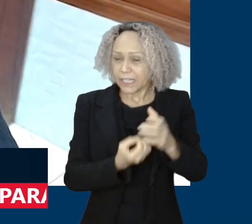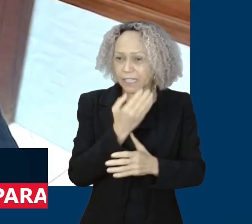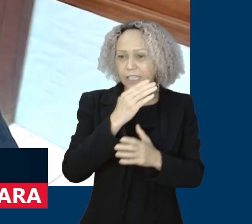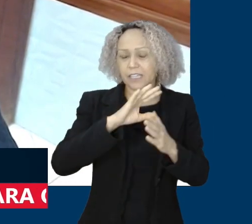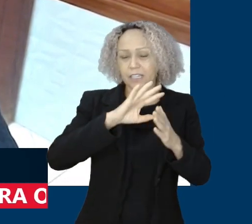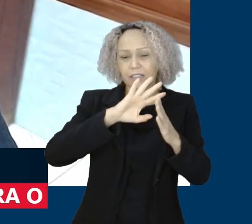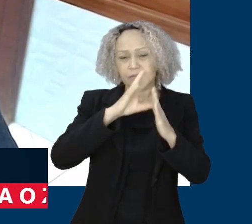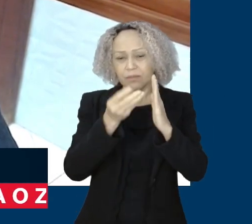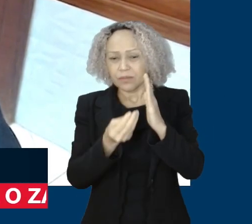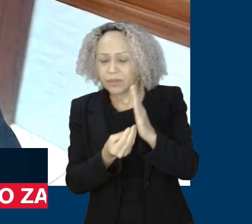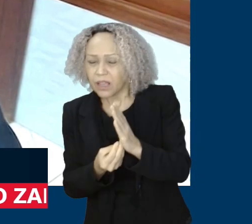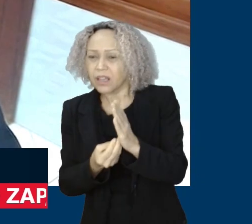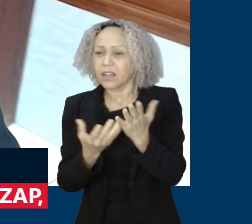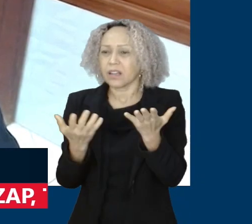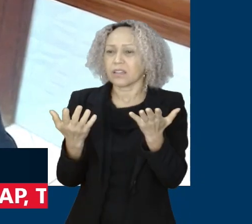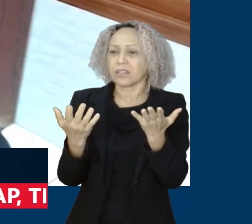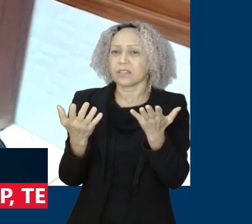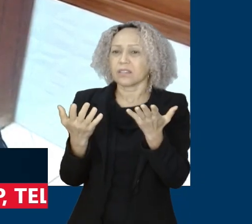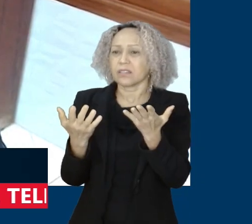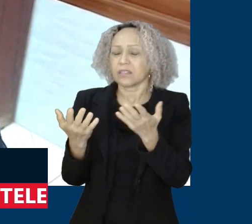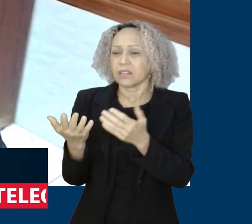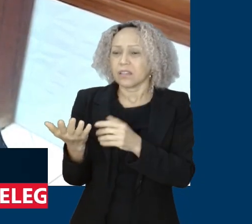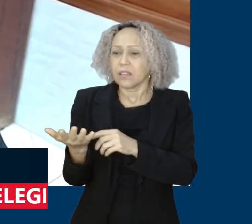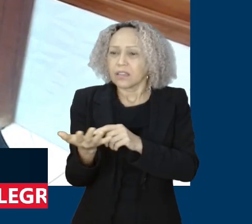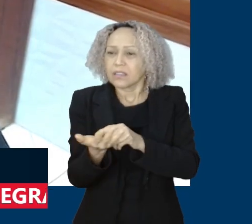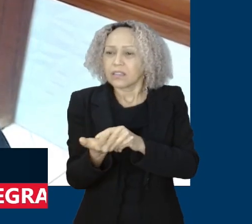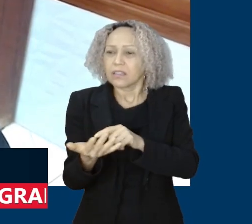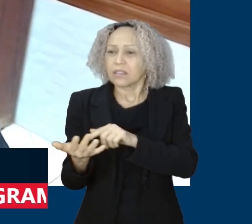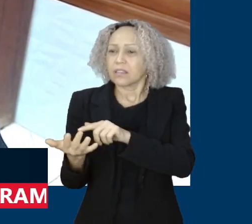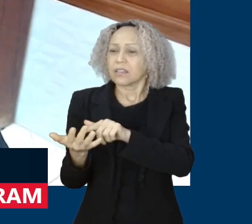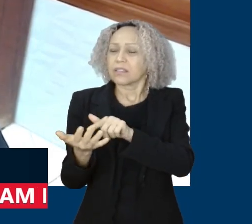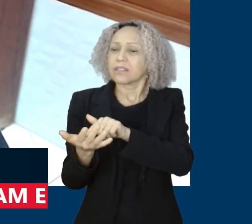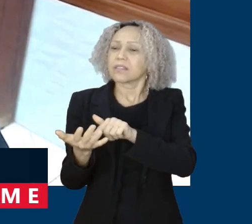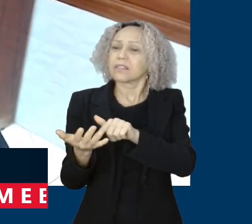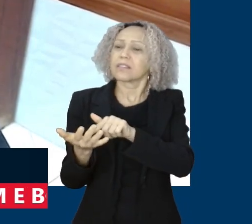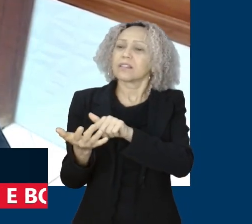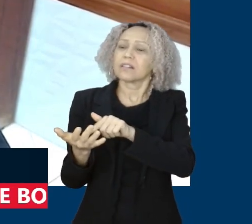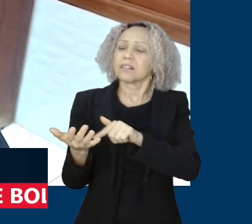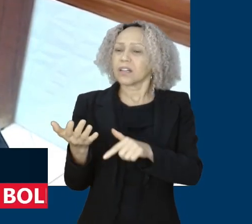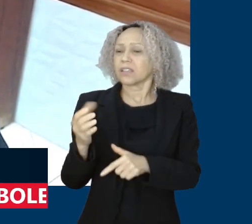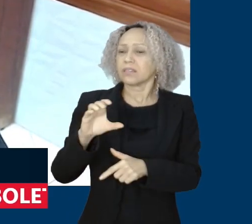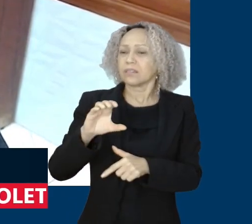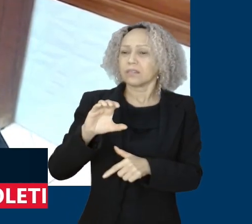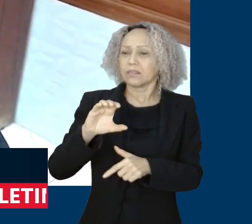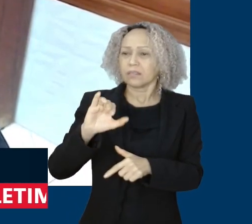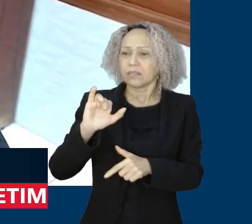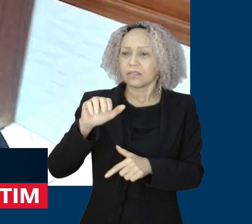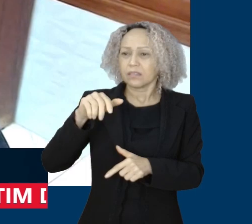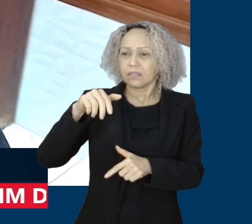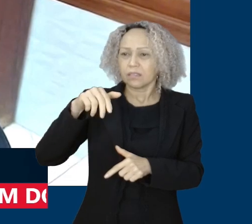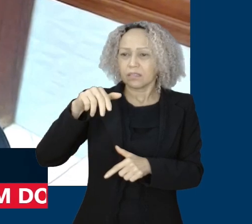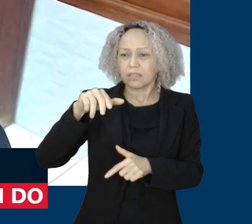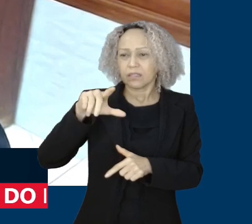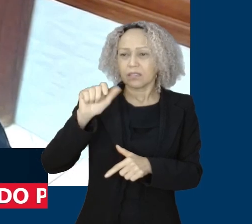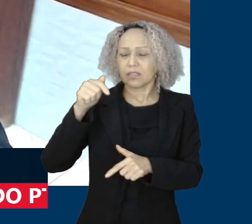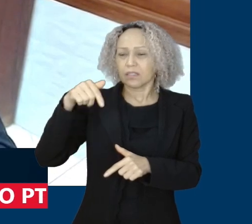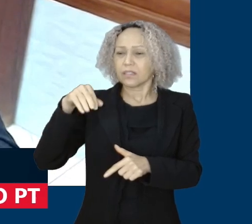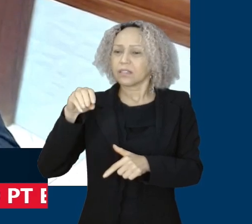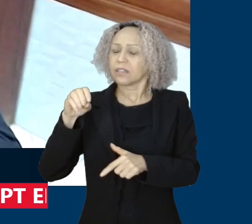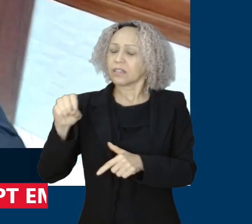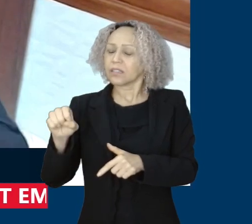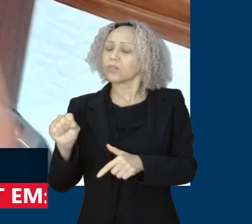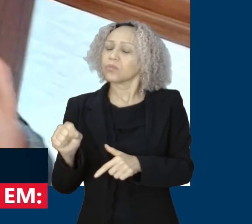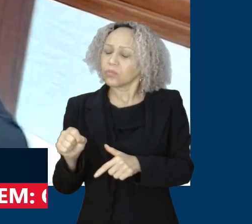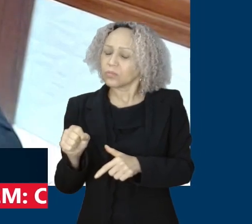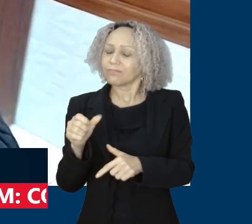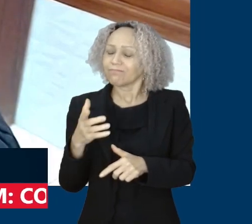matriz africana, ciganos, coordenada pelo secretário Ronaldo, que está fazendo um belo trabalho,